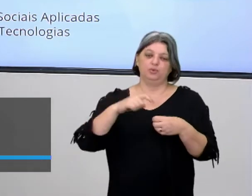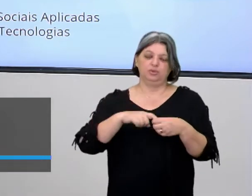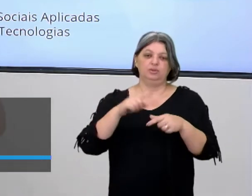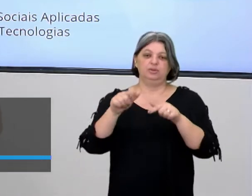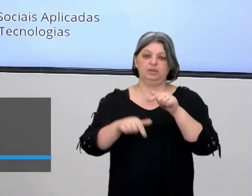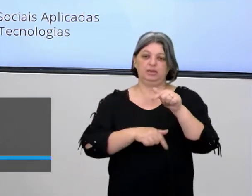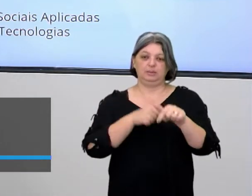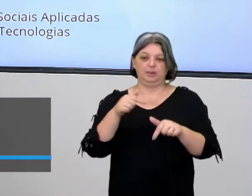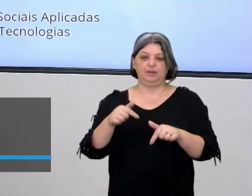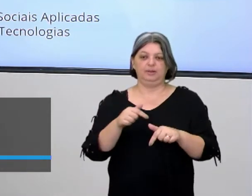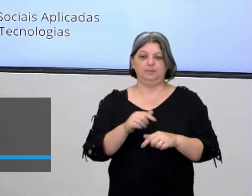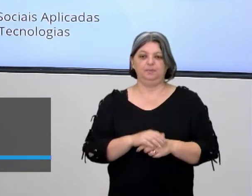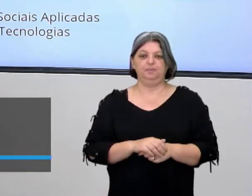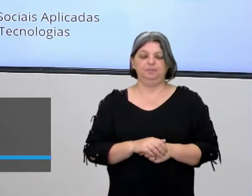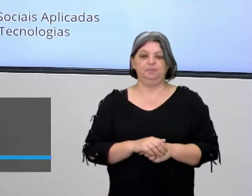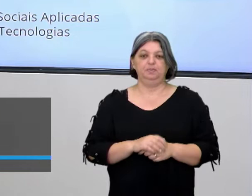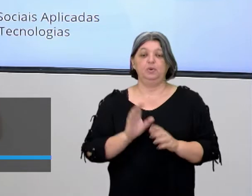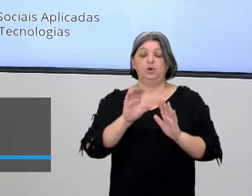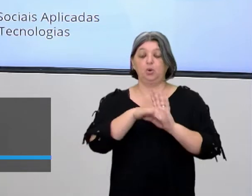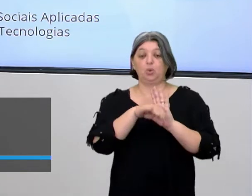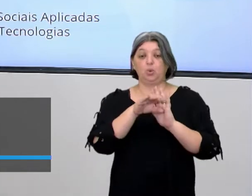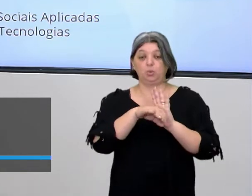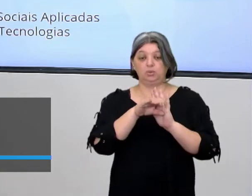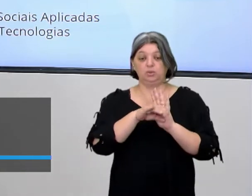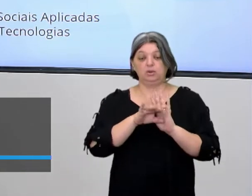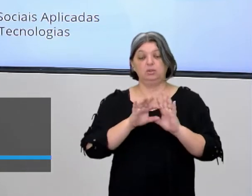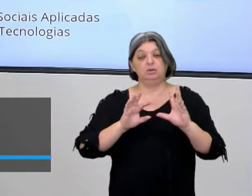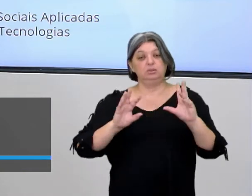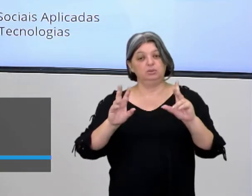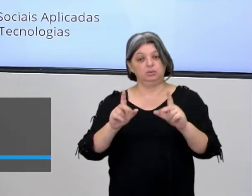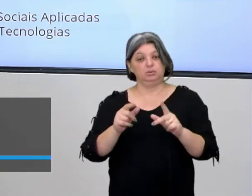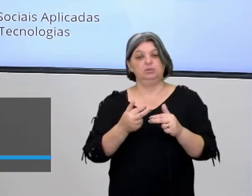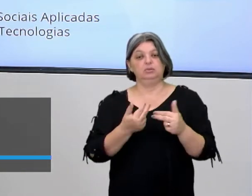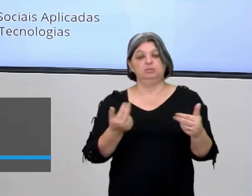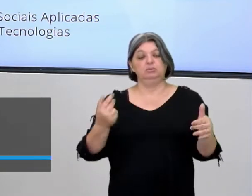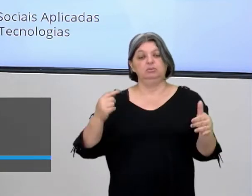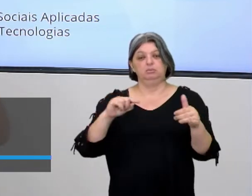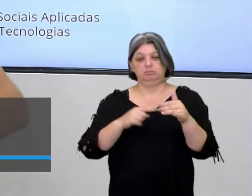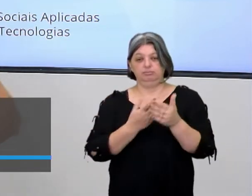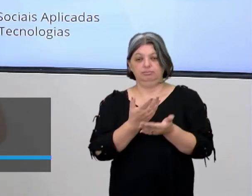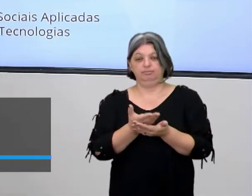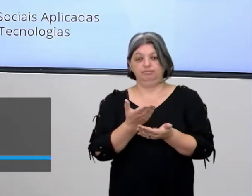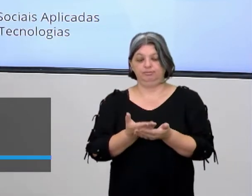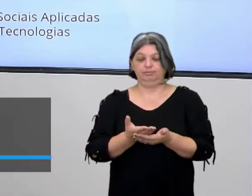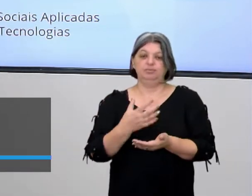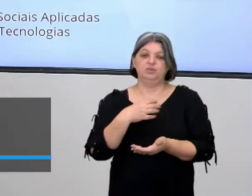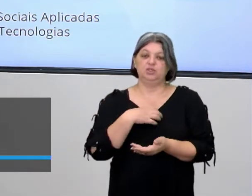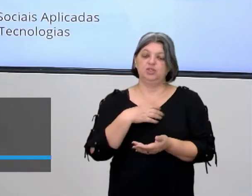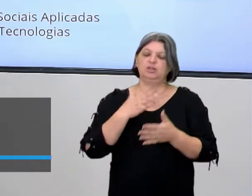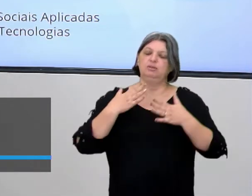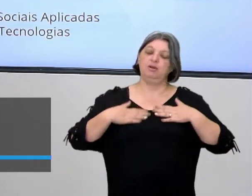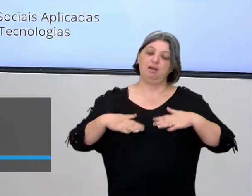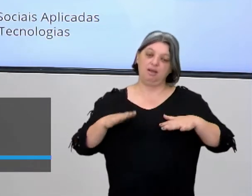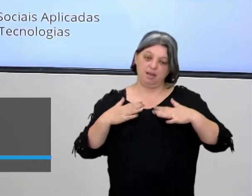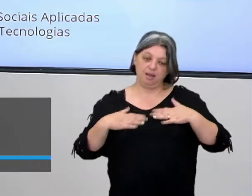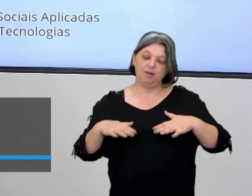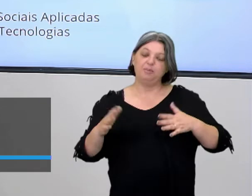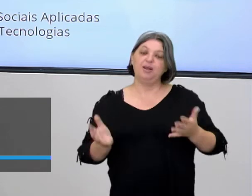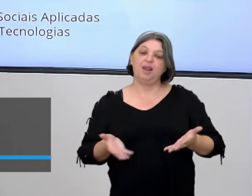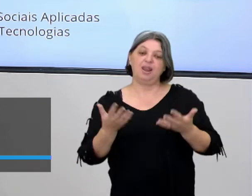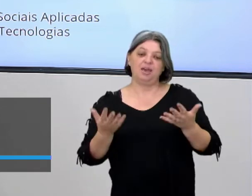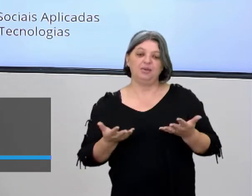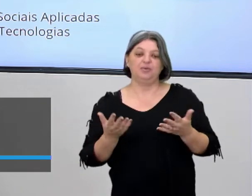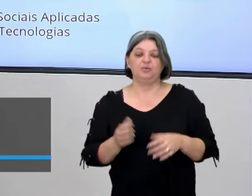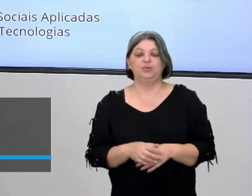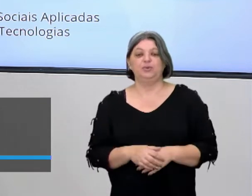trabalhar, retomar esses conceitos, retomar todos os nossos aprofundamentos aí de uma forma bem tranquila, bem leve, aí se